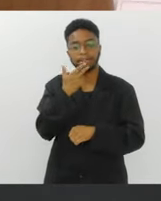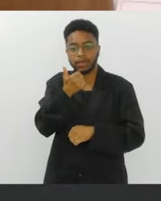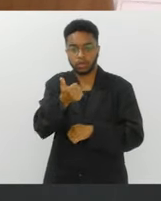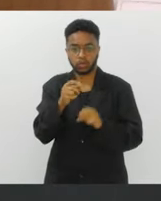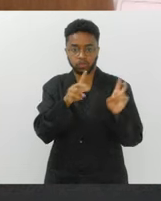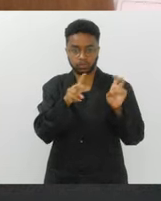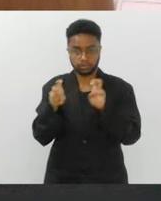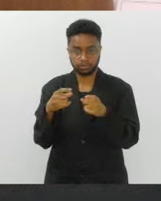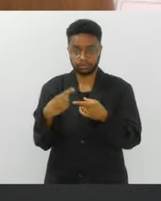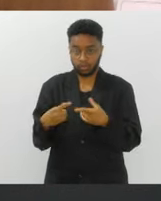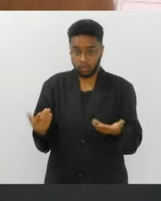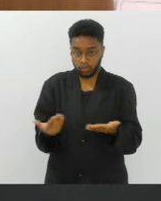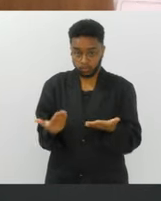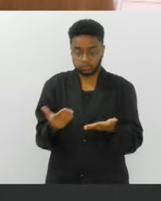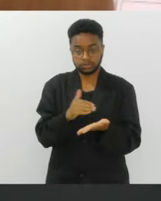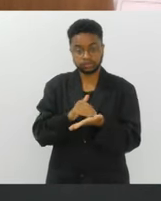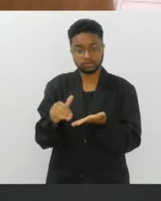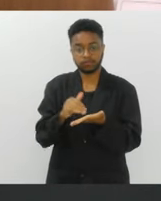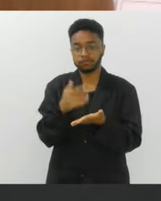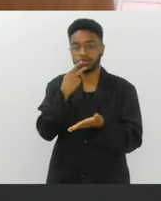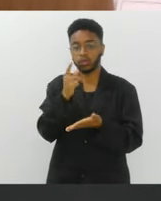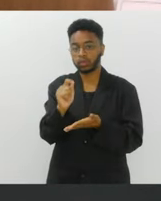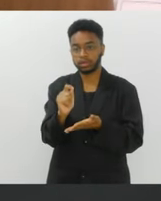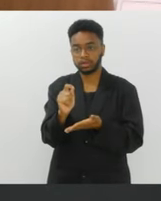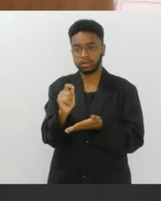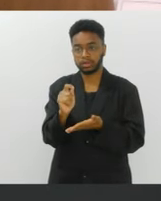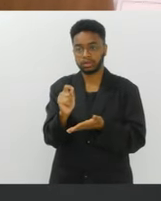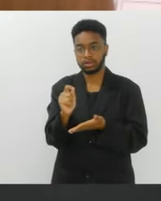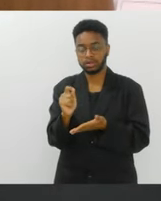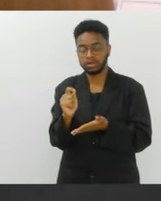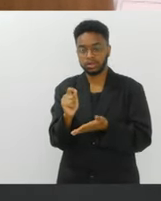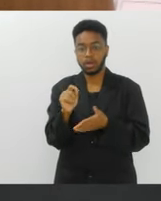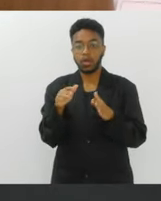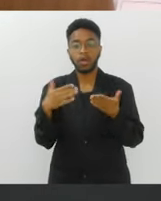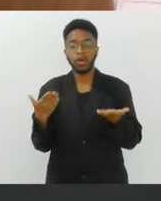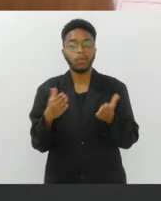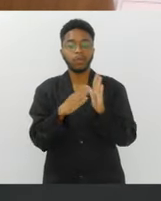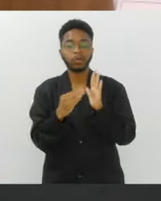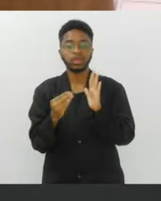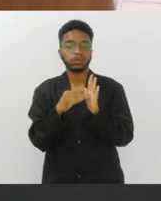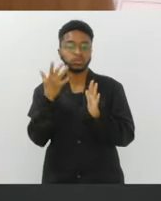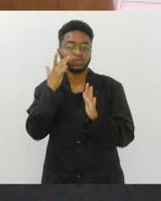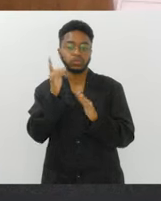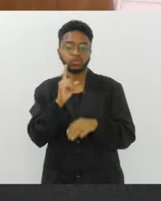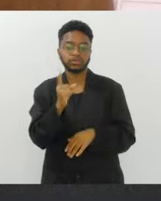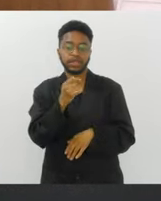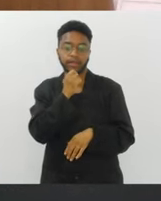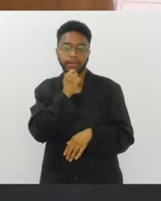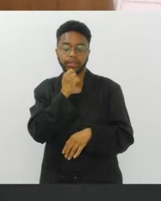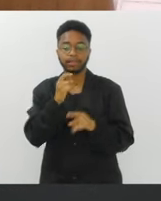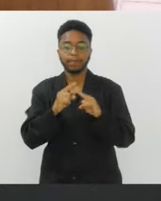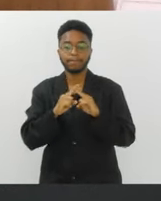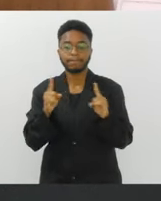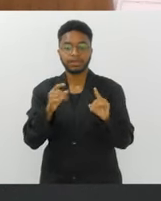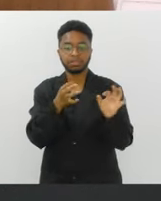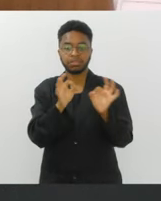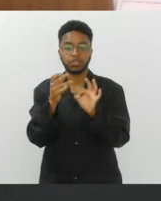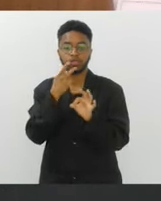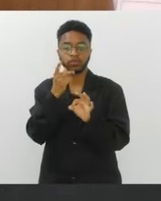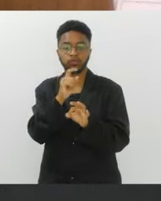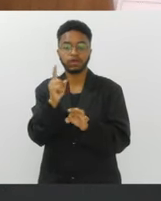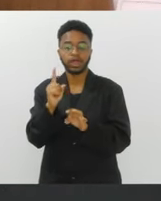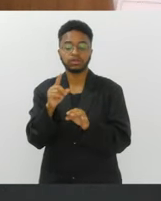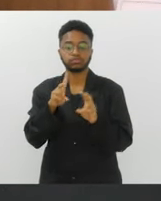Tá? Hoje, na secretaria, falaram o seguinte, o modelo que vai ser ainda não sabe, mas ninguém fala no